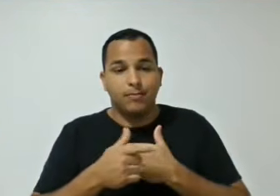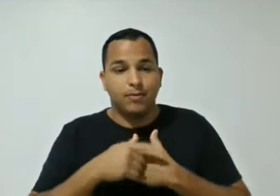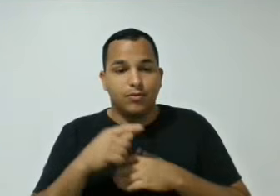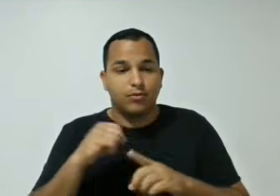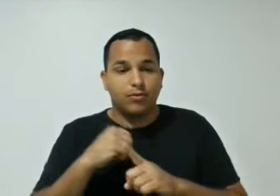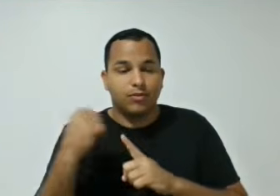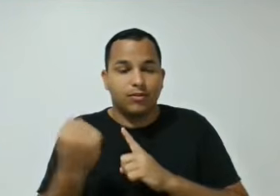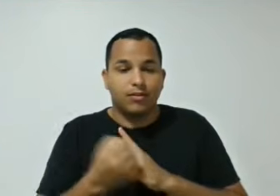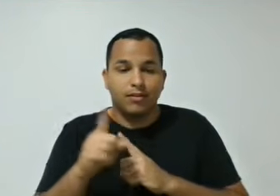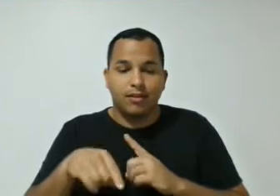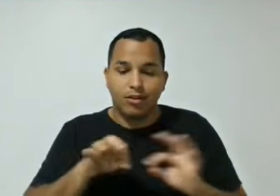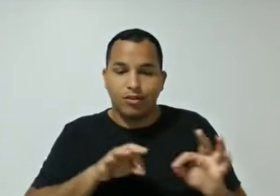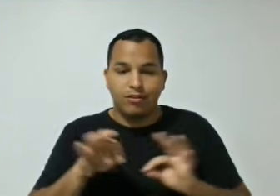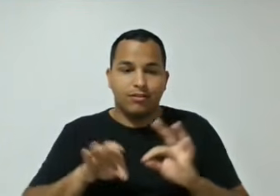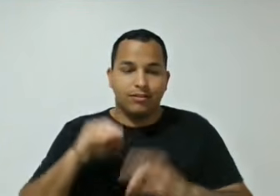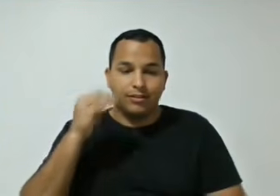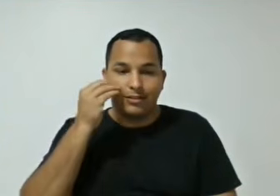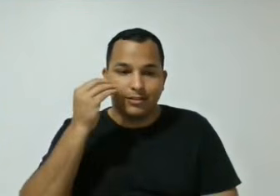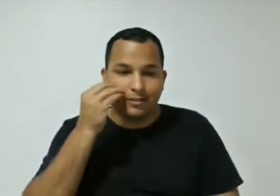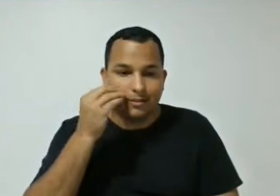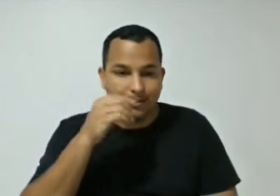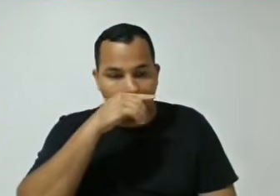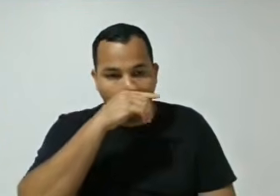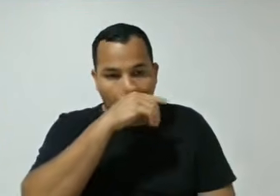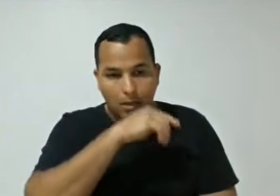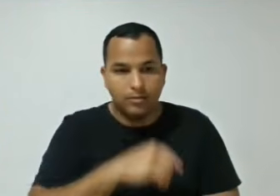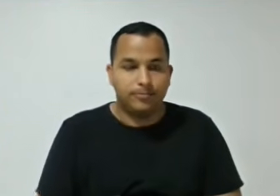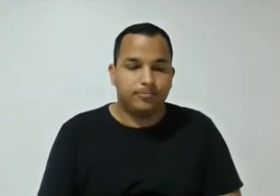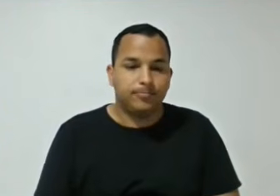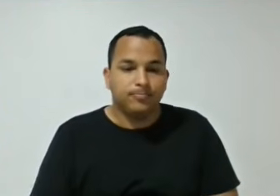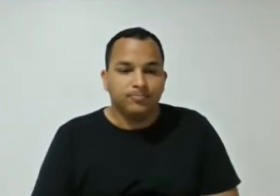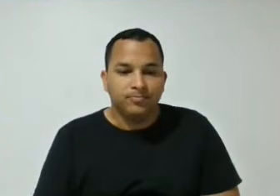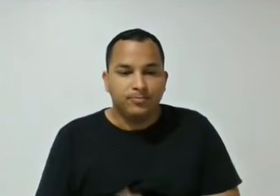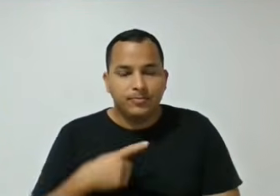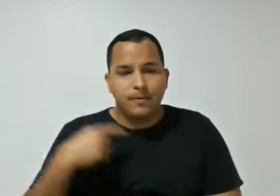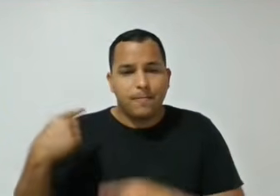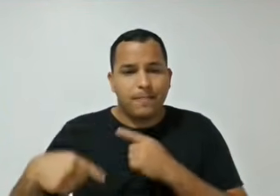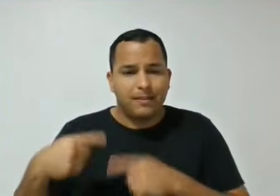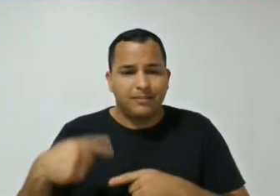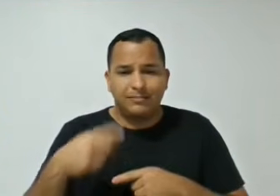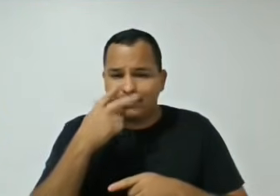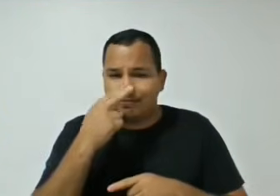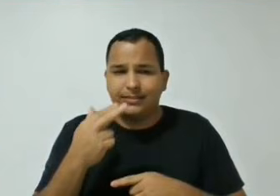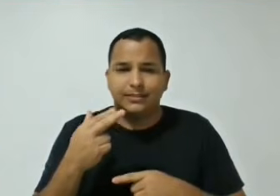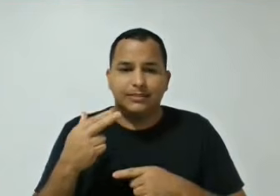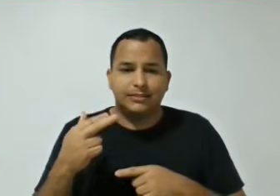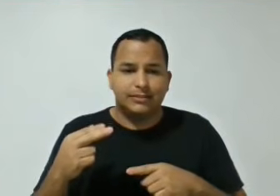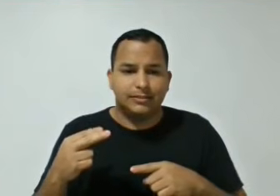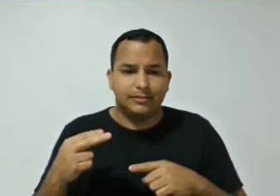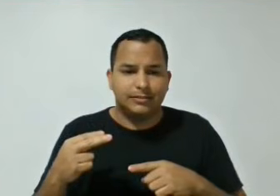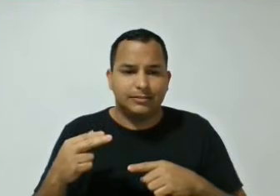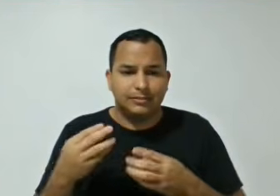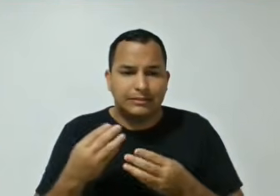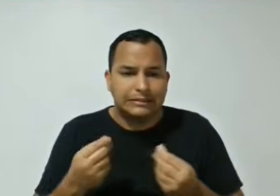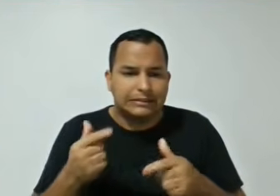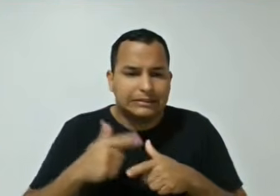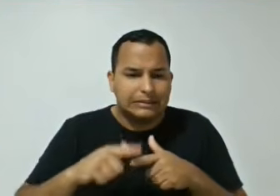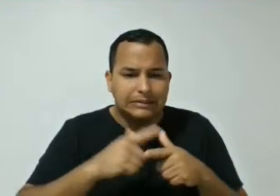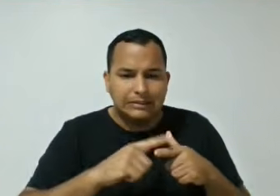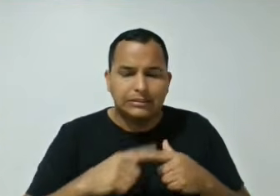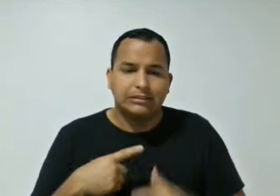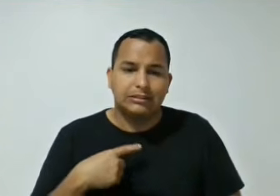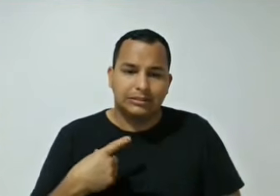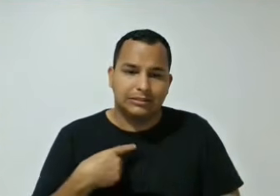organizar. Não vou entrar no detalhe do desgaste que a política tem nos causado nos últimos 30 anos, que é natural. Nós estamos envelhecendo, né? E a gente